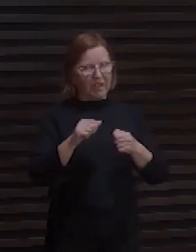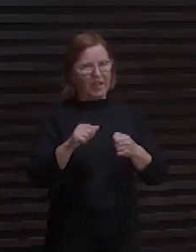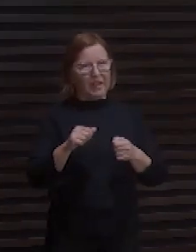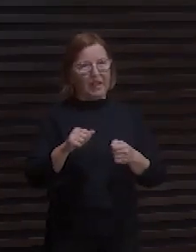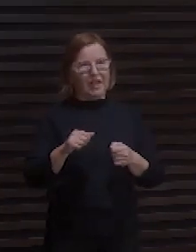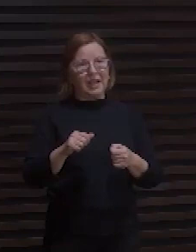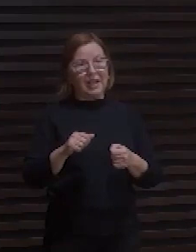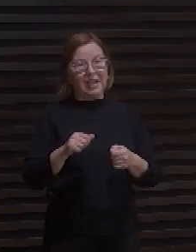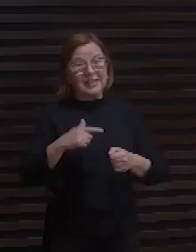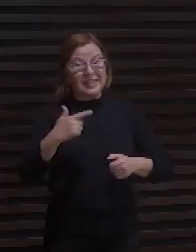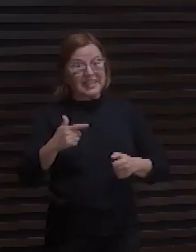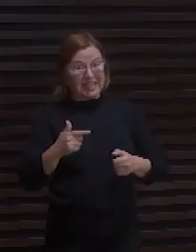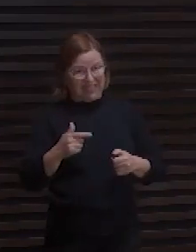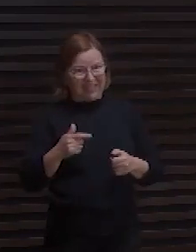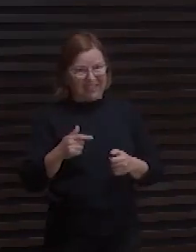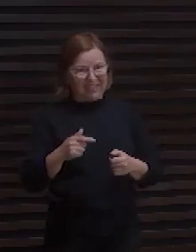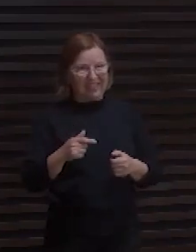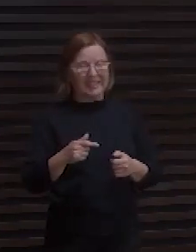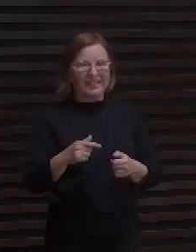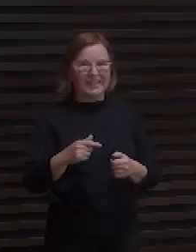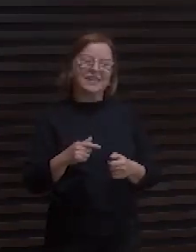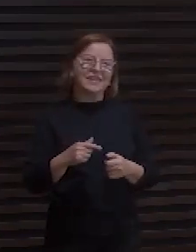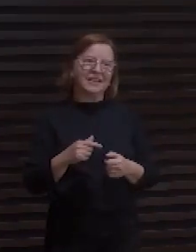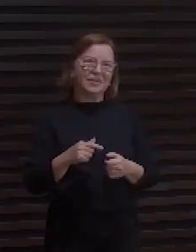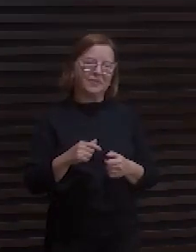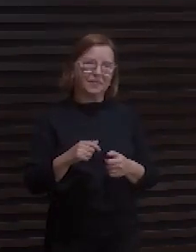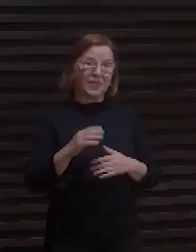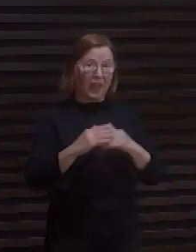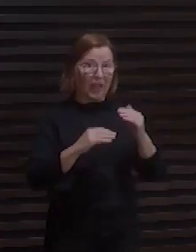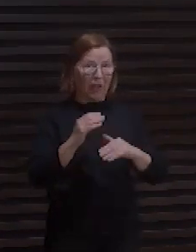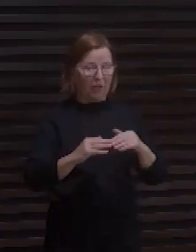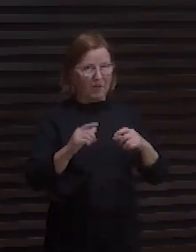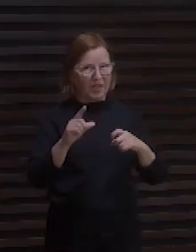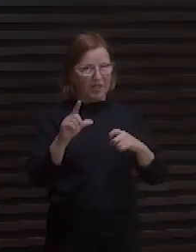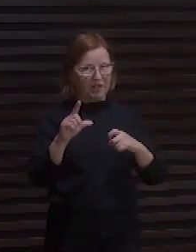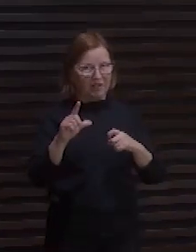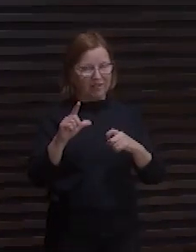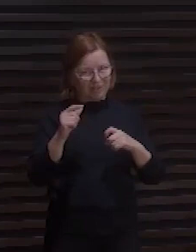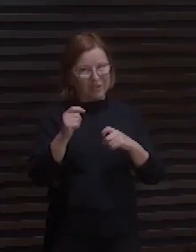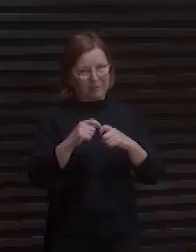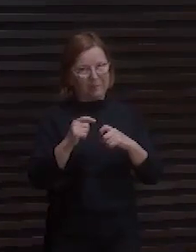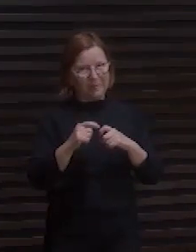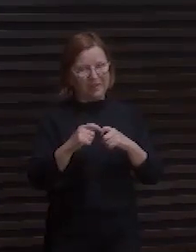que nós tenhamos uma mente renovada, é necessário que nós tenhamos primeiro um coração trocado.